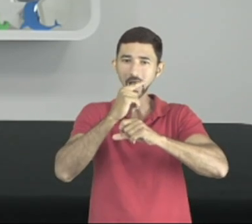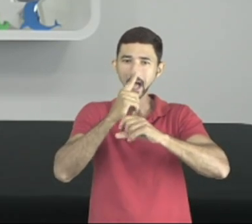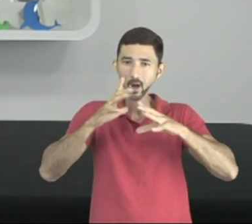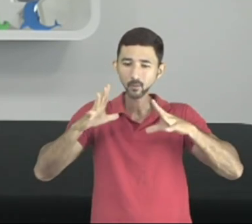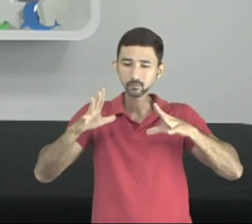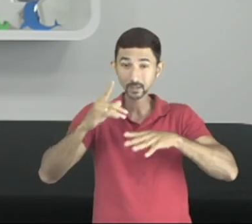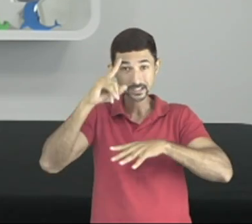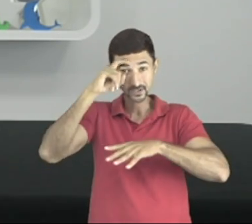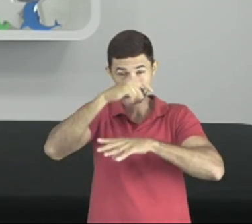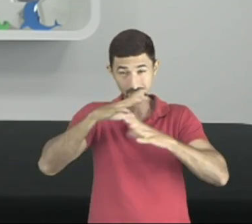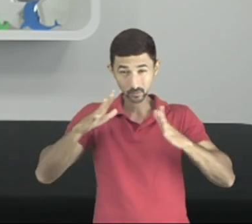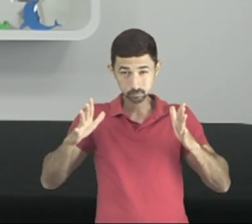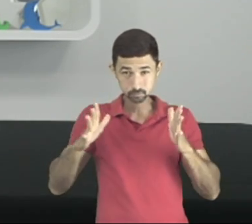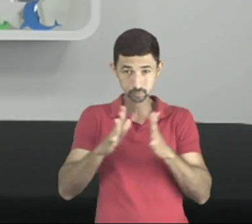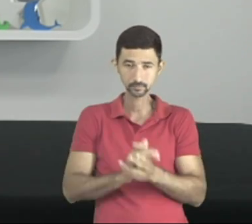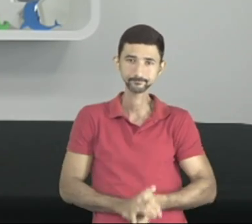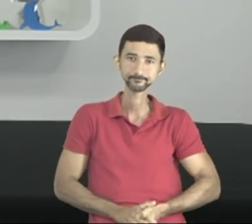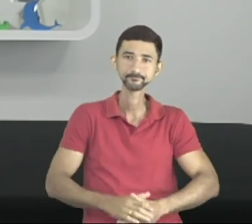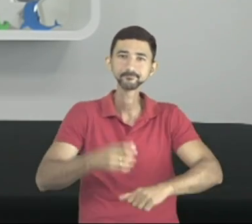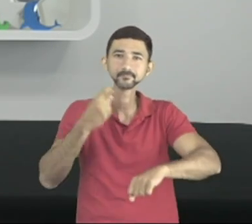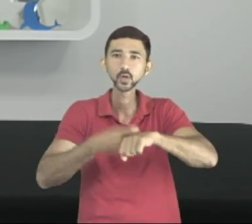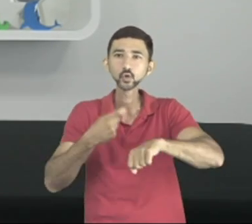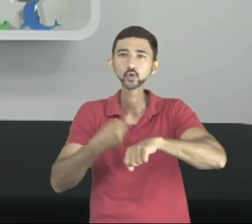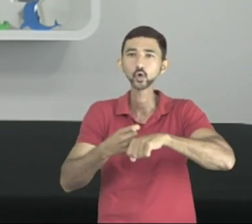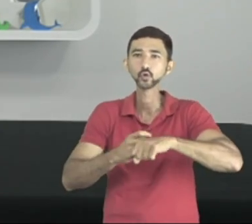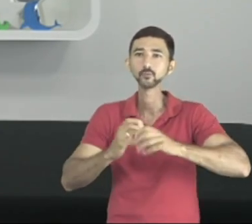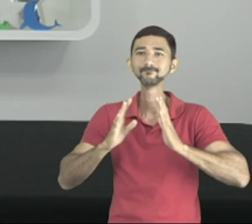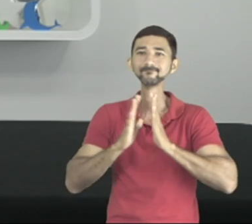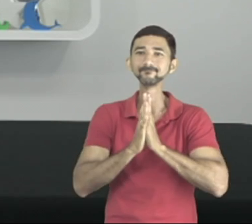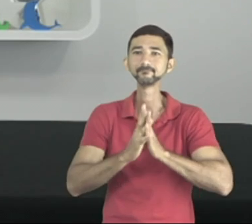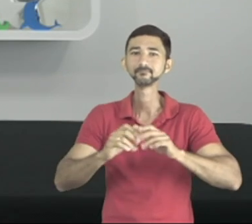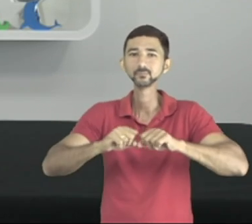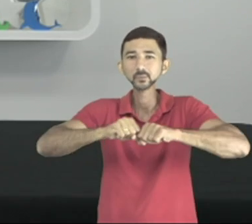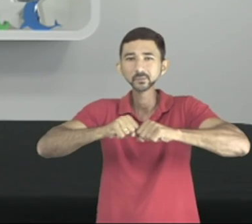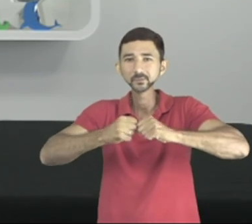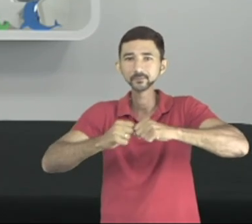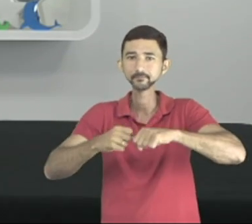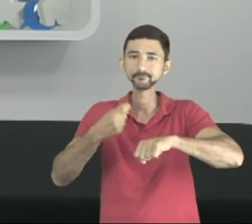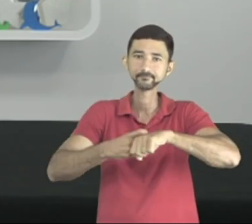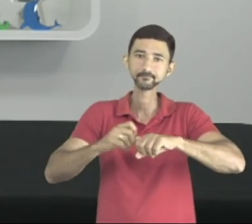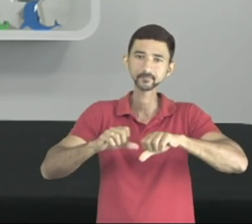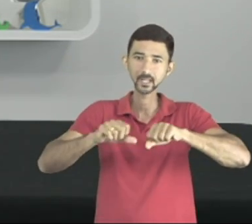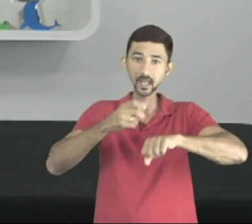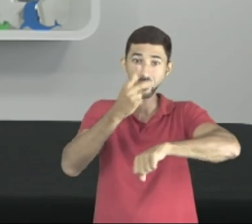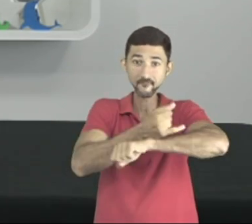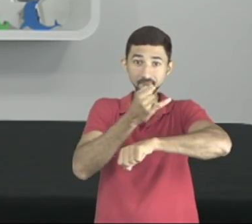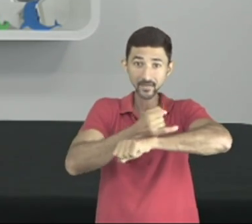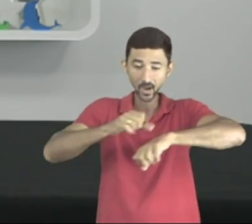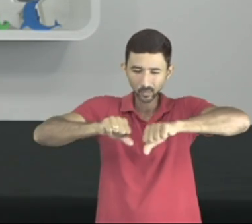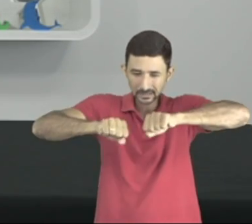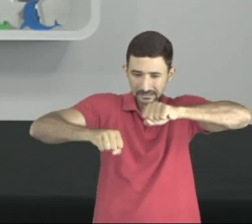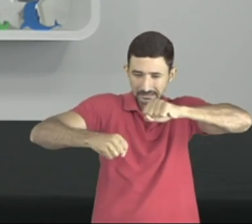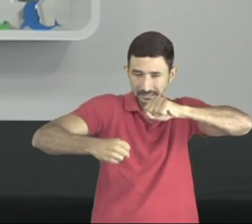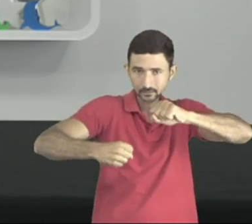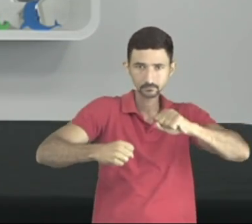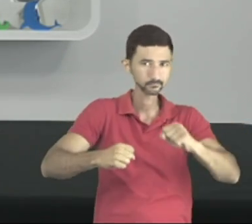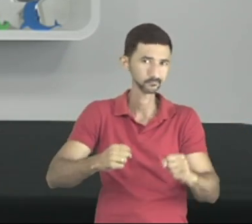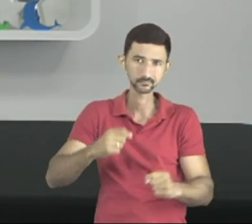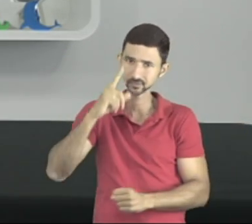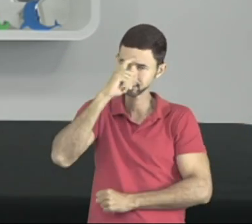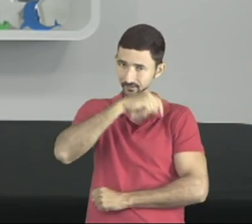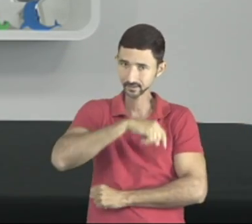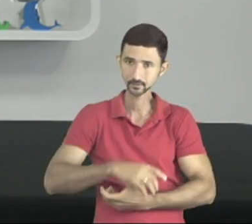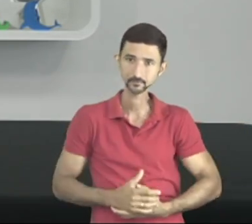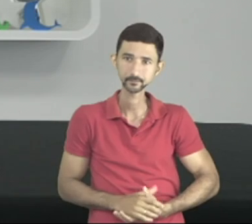ser comprimido. E o sólido? Cara, tu não consegue quase dobrar uma barra de ferro, não consegue comprimir,